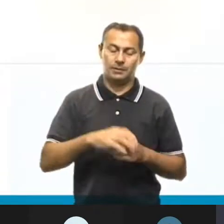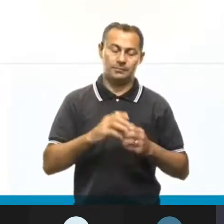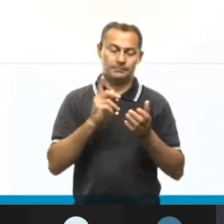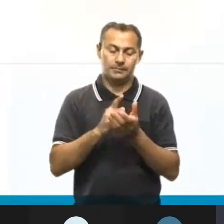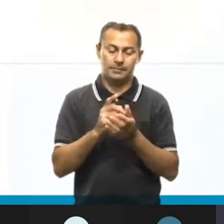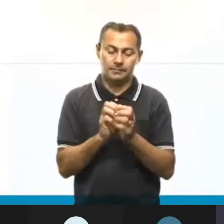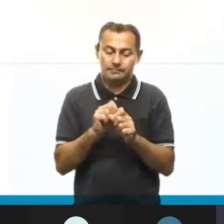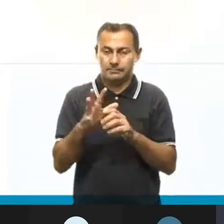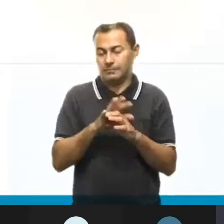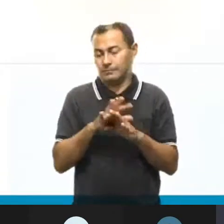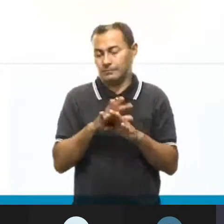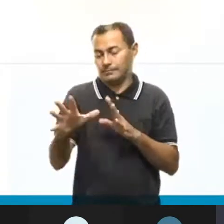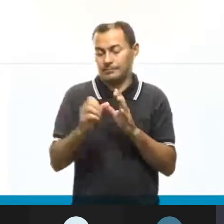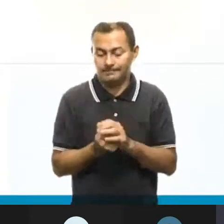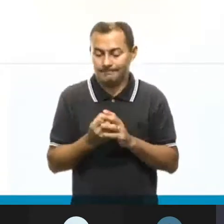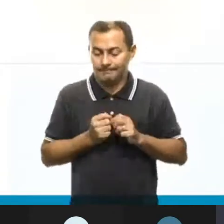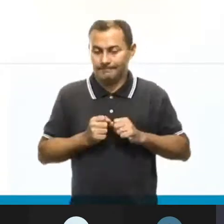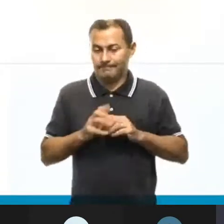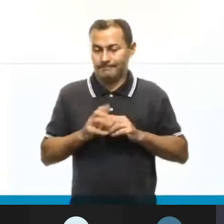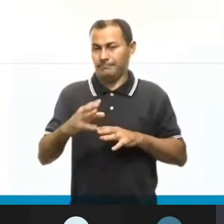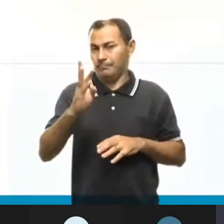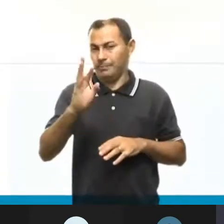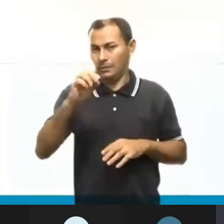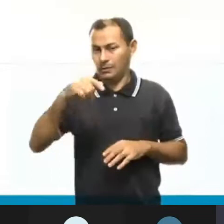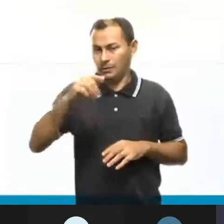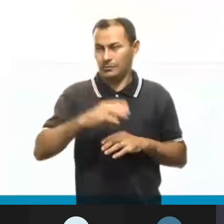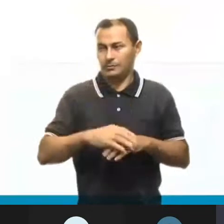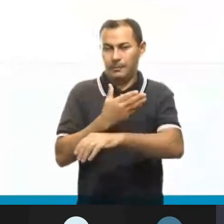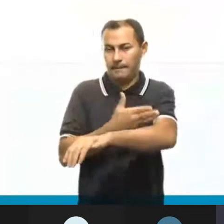se ramificam em bronquíolos,